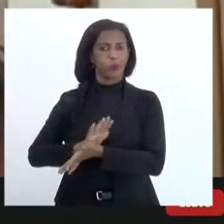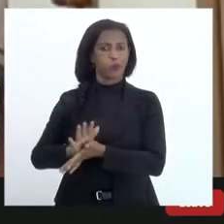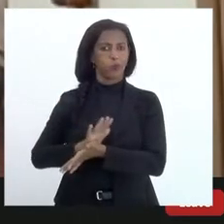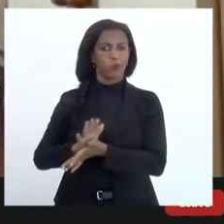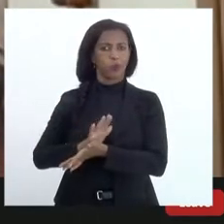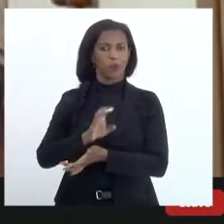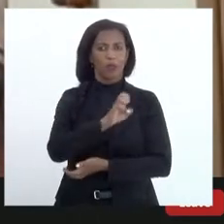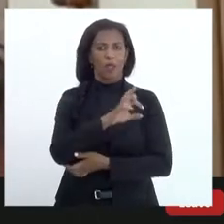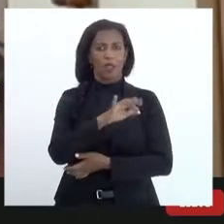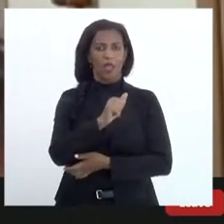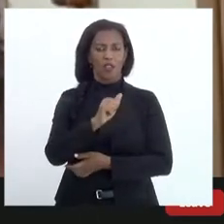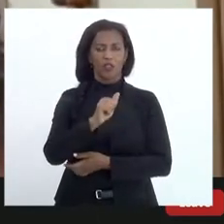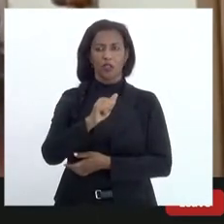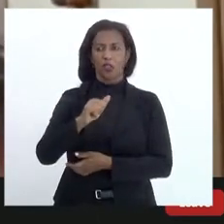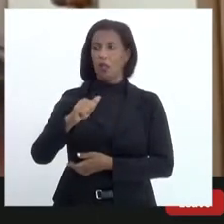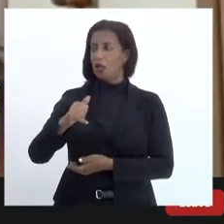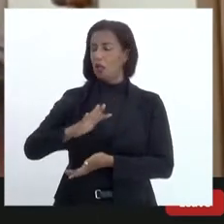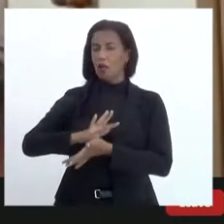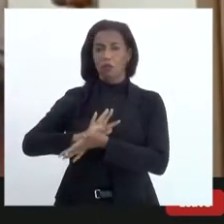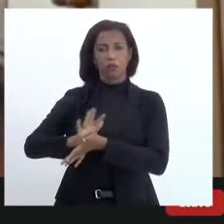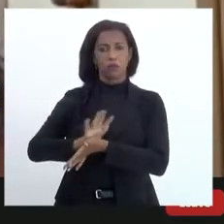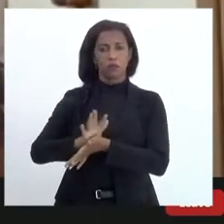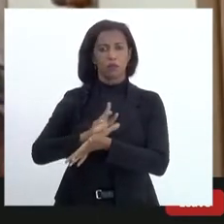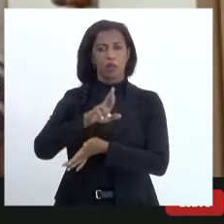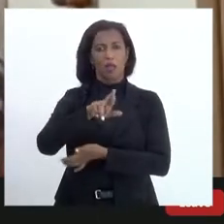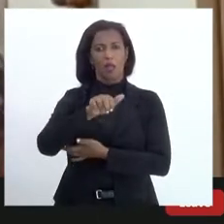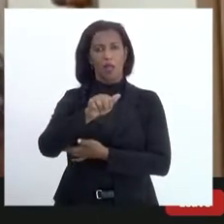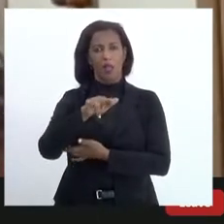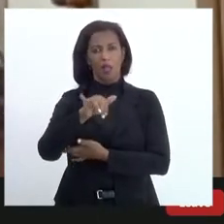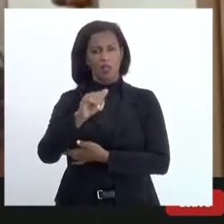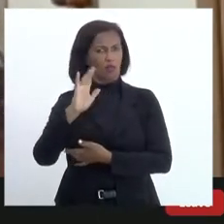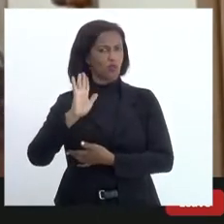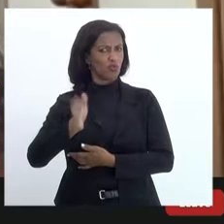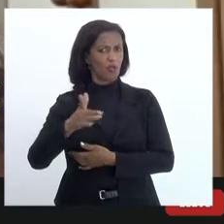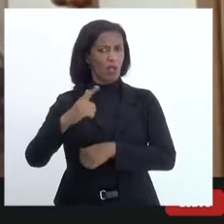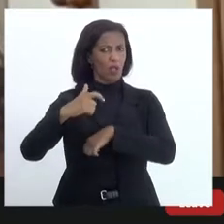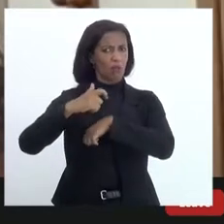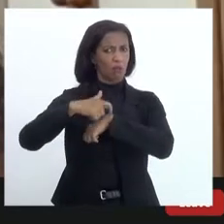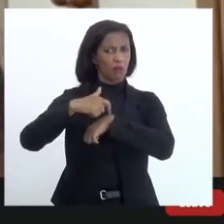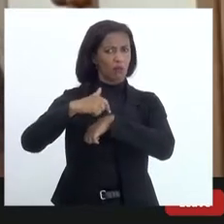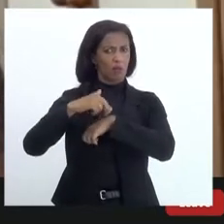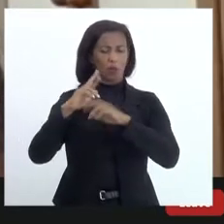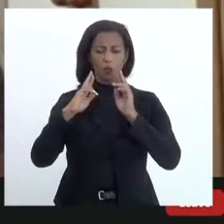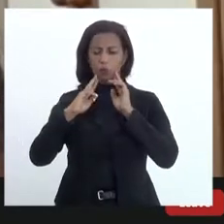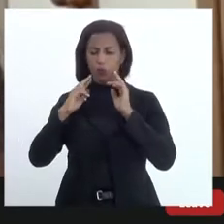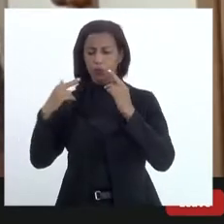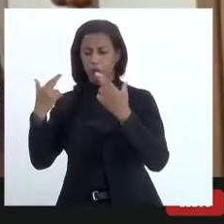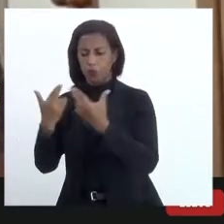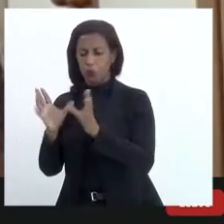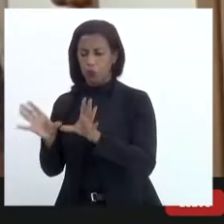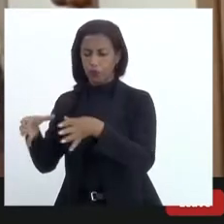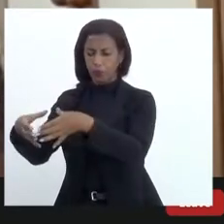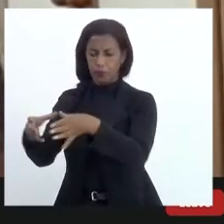Discriminação Étnico-Racial. Já há algum tempo eu venho me reunindo com